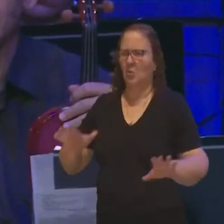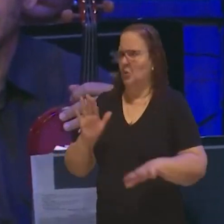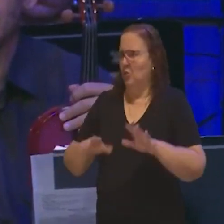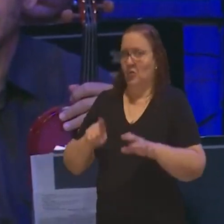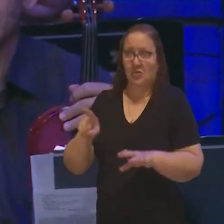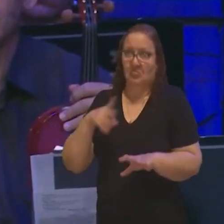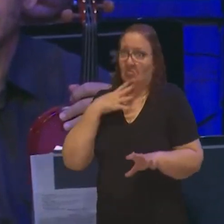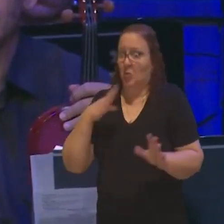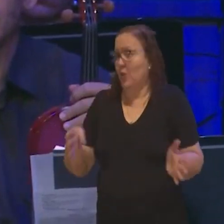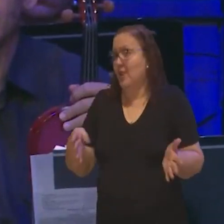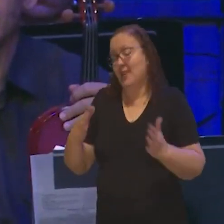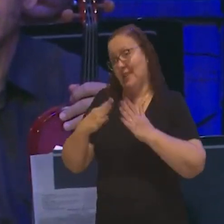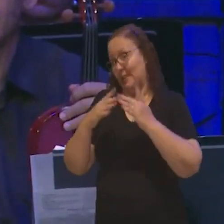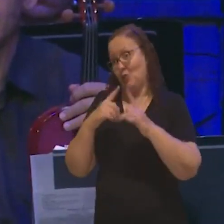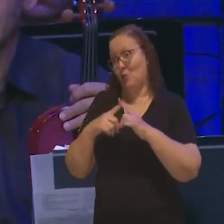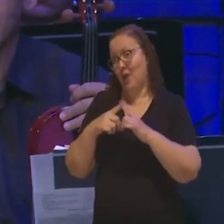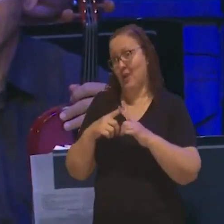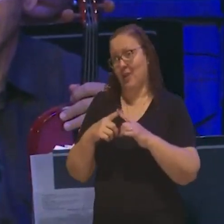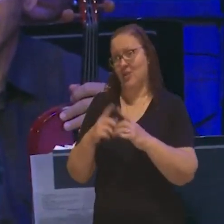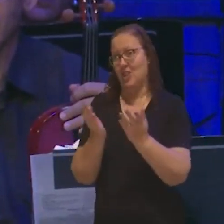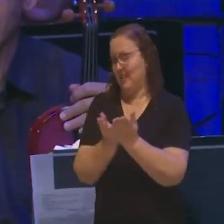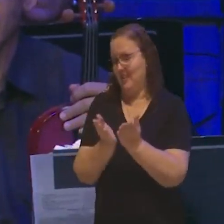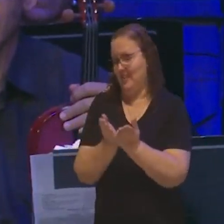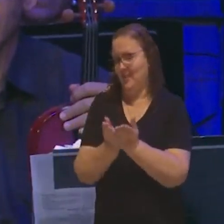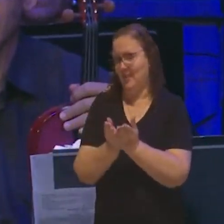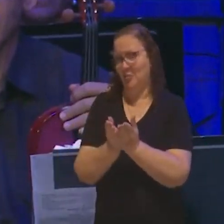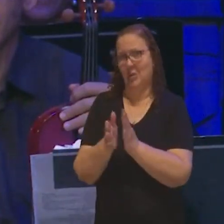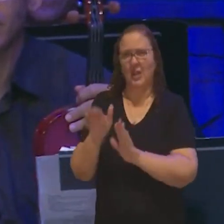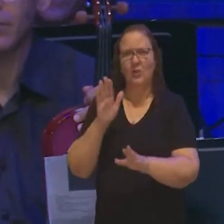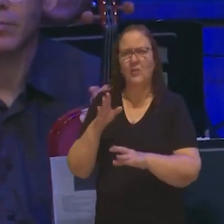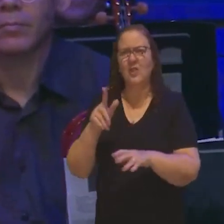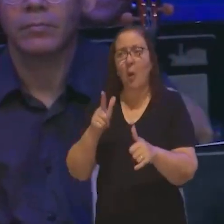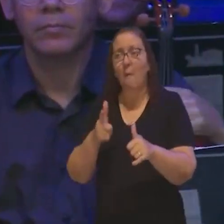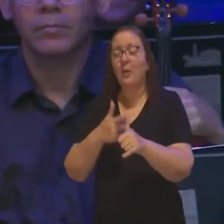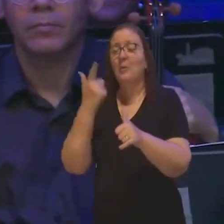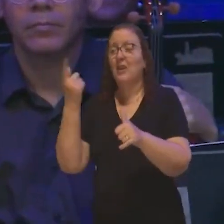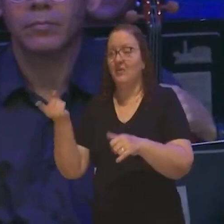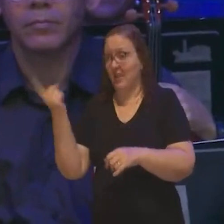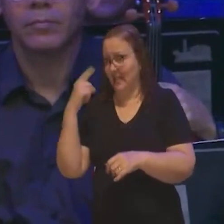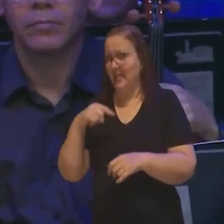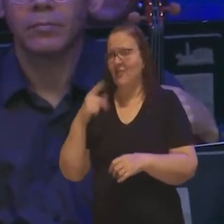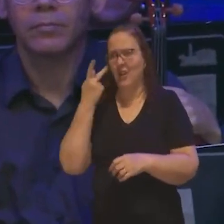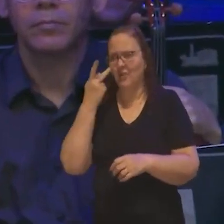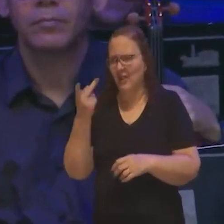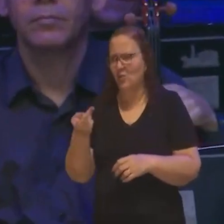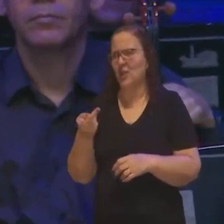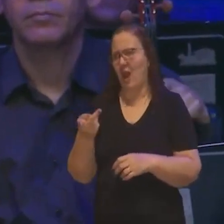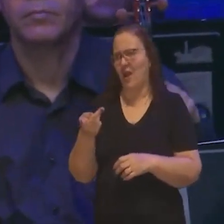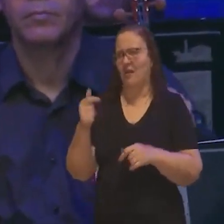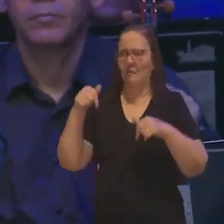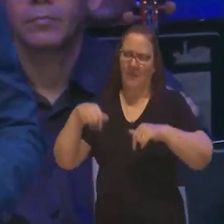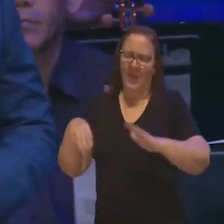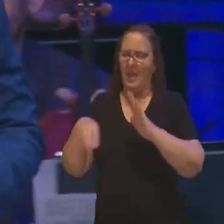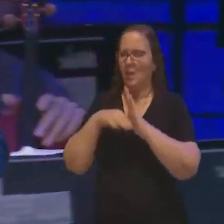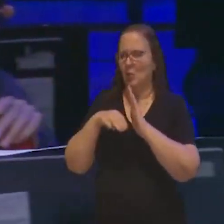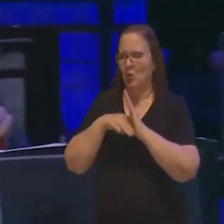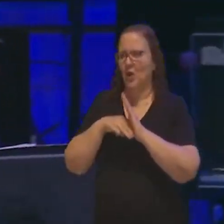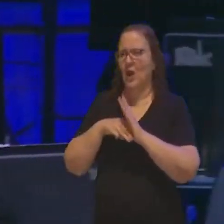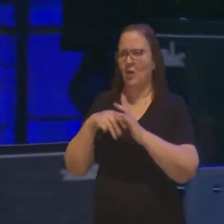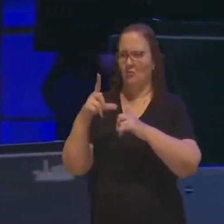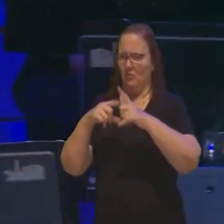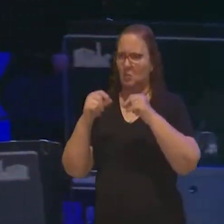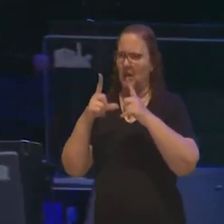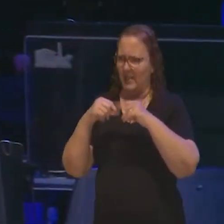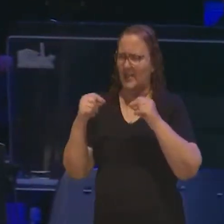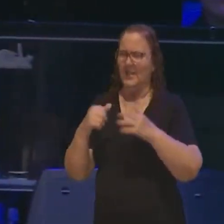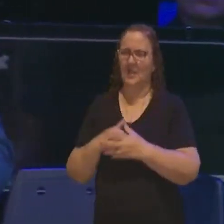evangélica. Talvez você aqui tenha entrado pela primeira vez numa igreja evangélica, a Igreja Memorial Batista, aqui na cidade de